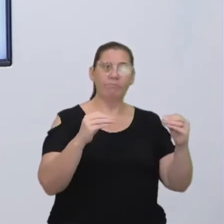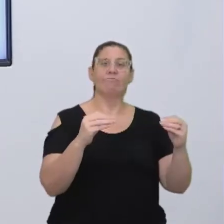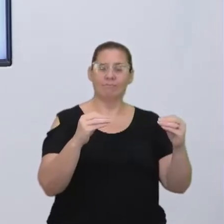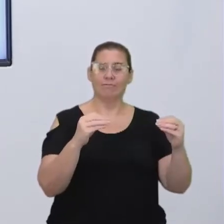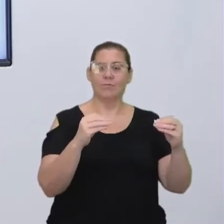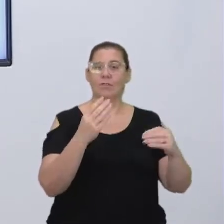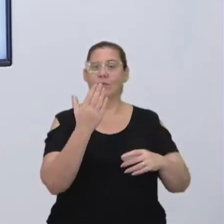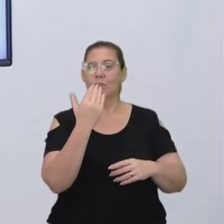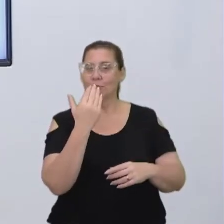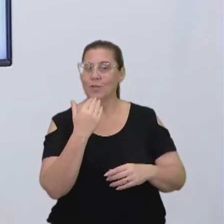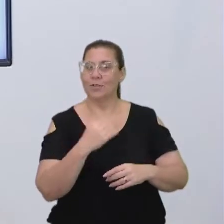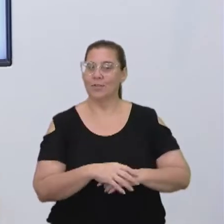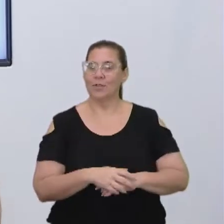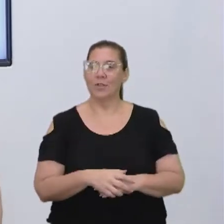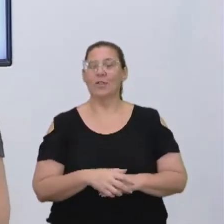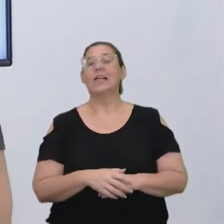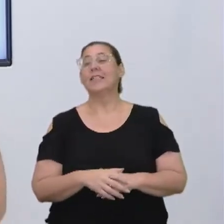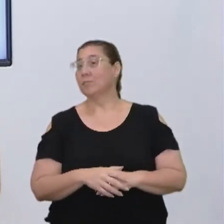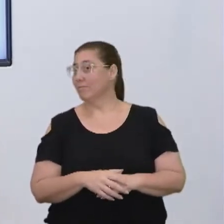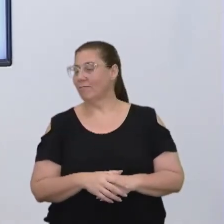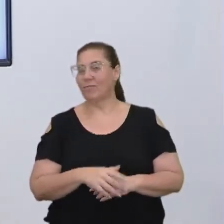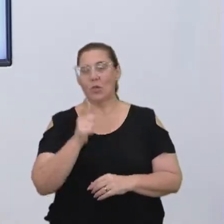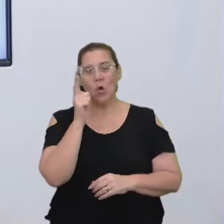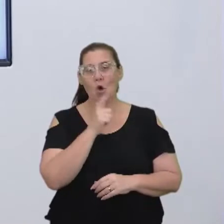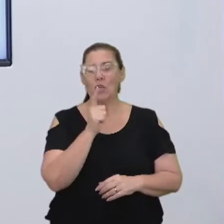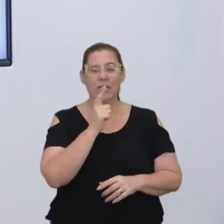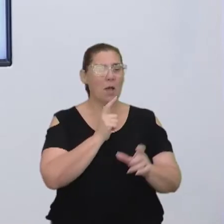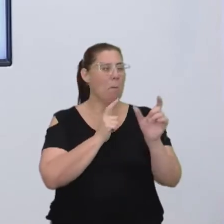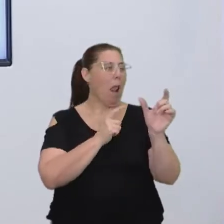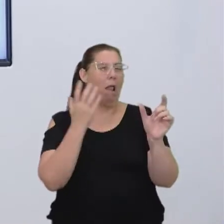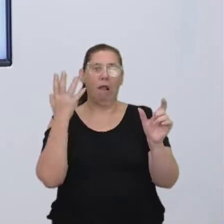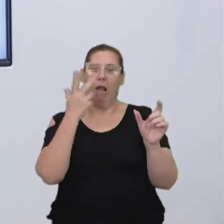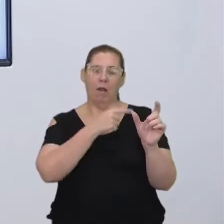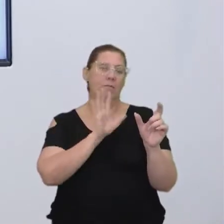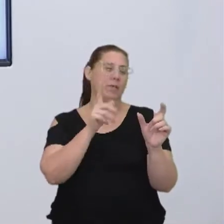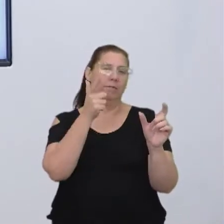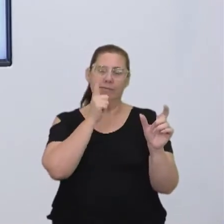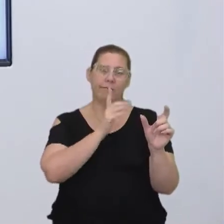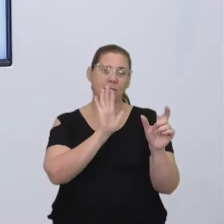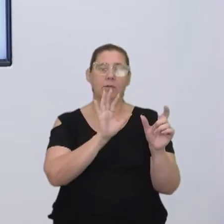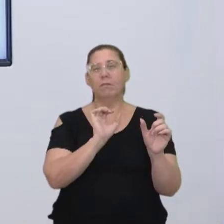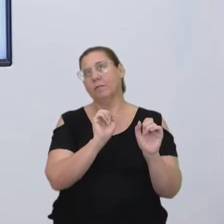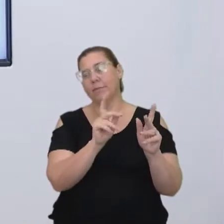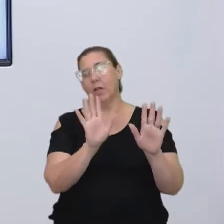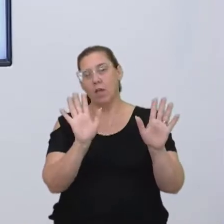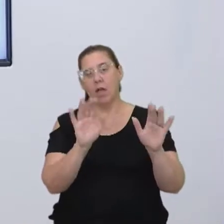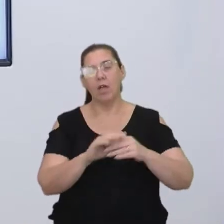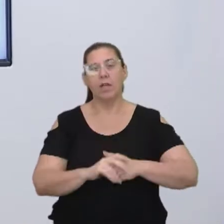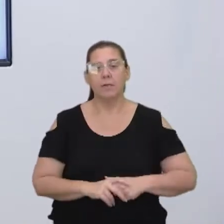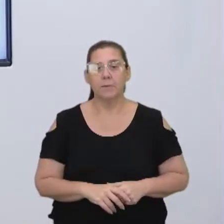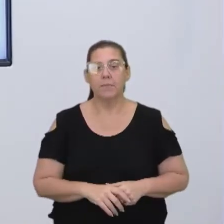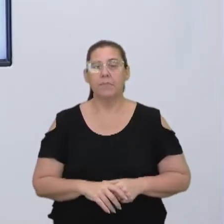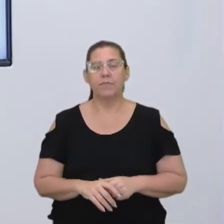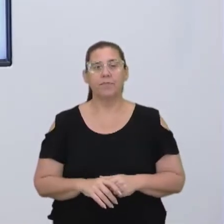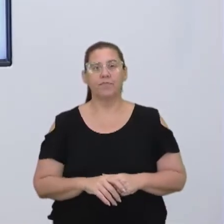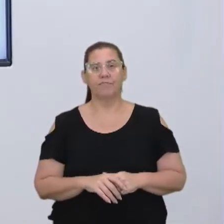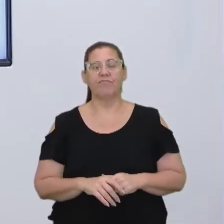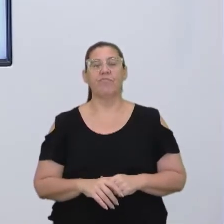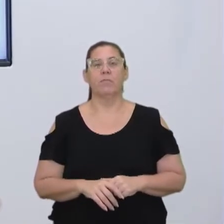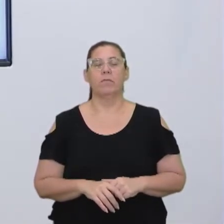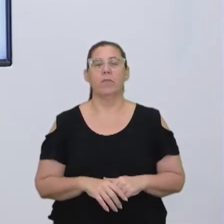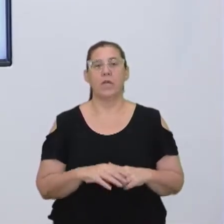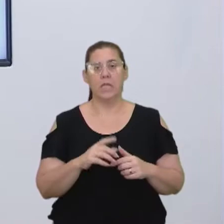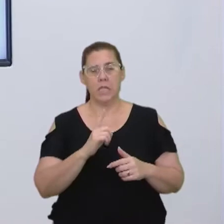erradicação da fome. Você quer falar bonito e você não consegue? É sobre isso, tá tudo bem, né? Então, a gente